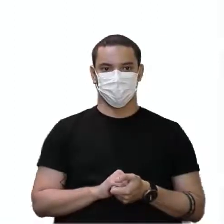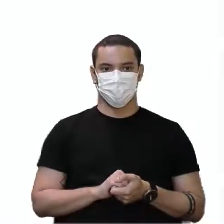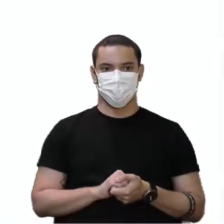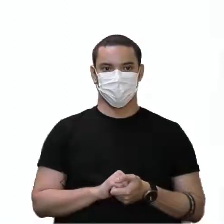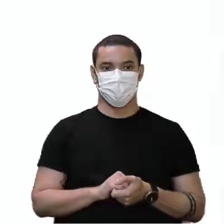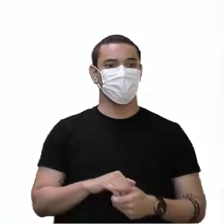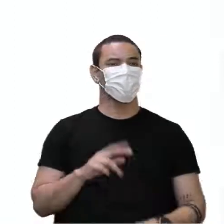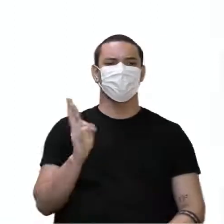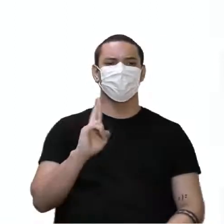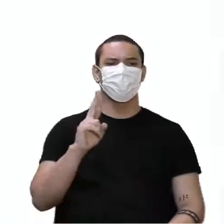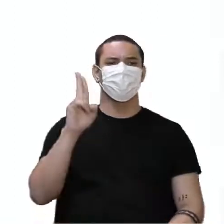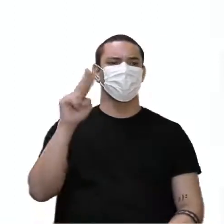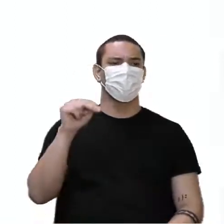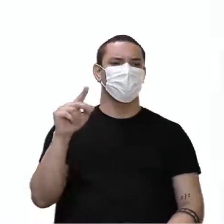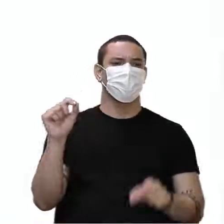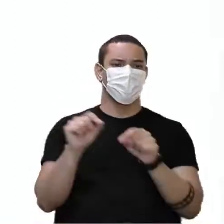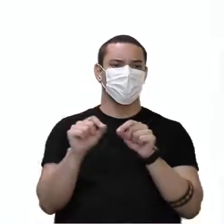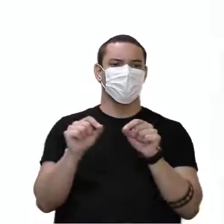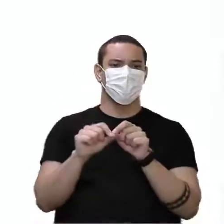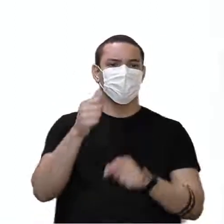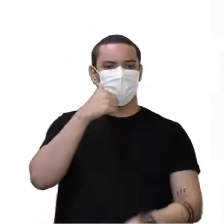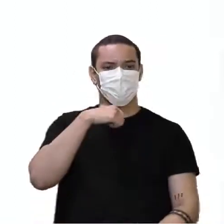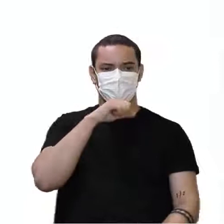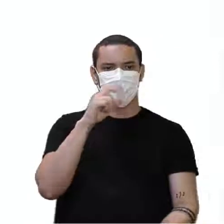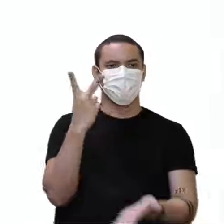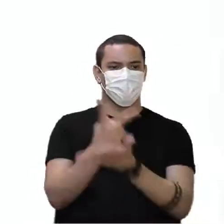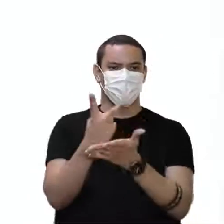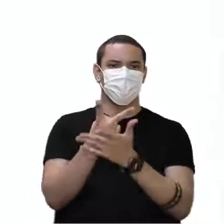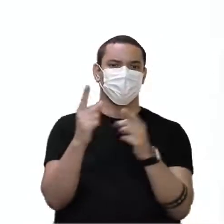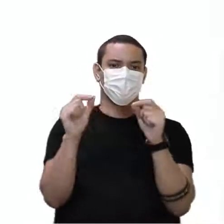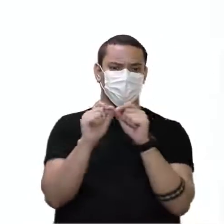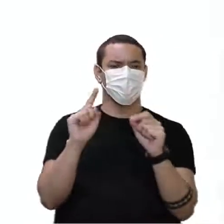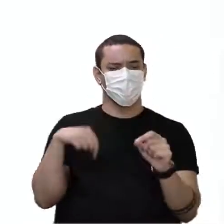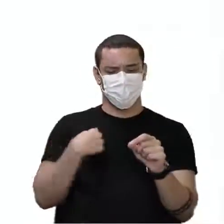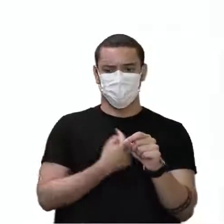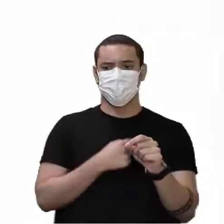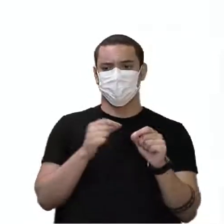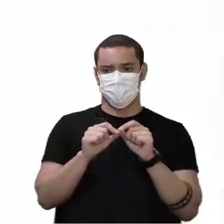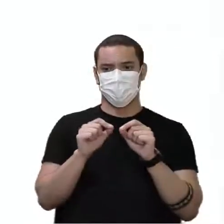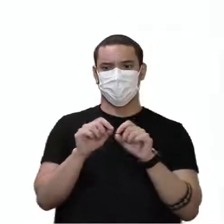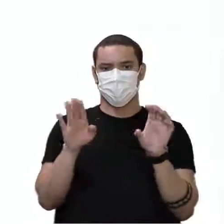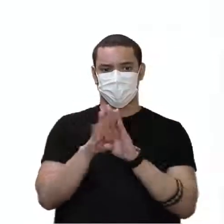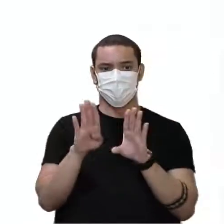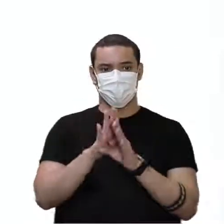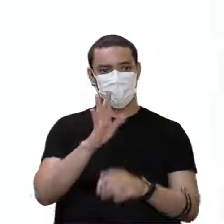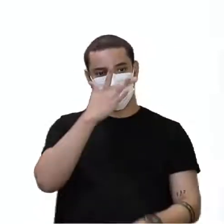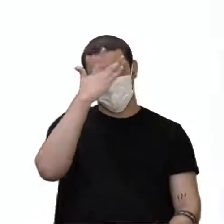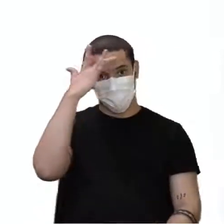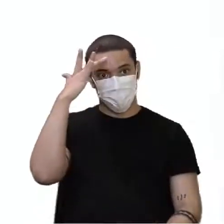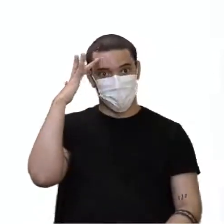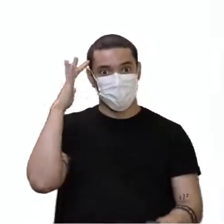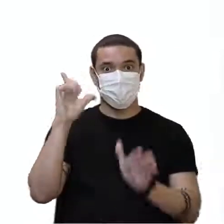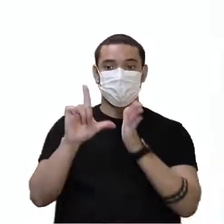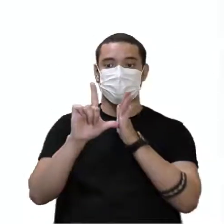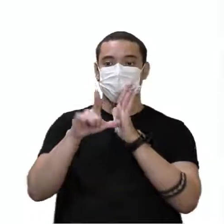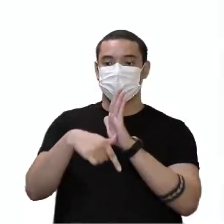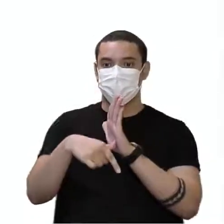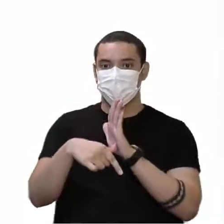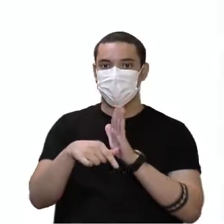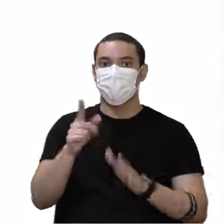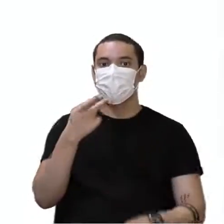aqui. Quem nunca fez isso, né? As nossas mães também faziam isso. A gente mesmo ainda faz isso também com as pessoas. Tá? A pessoa está atrasada e você